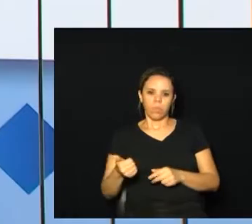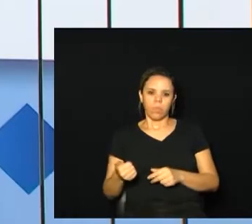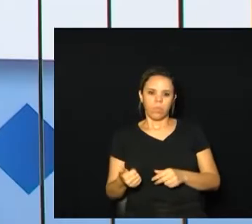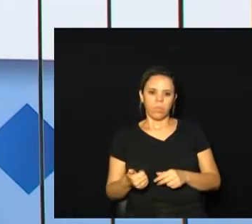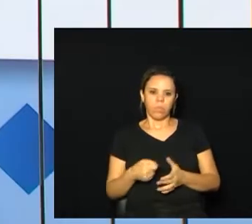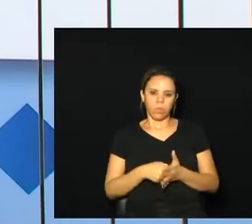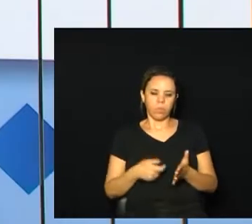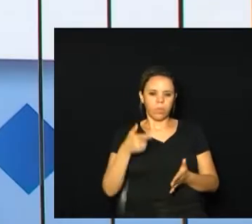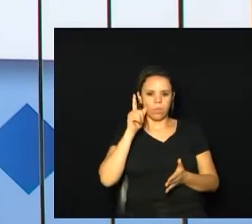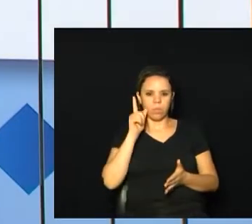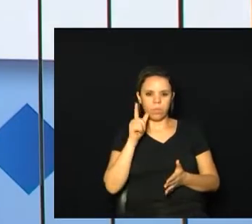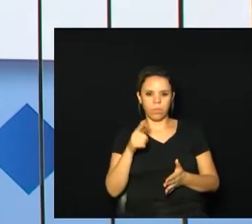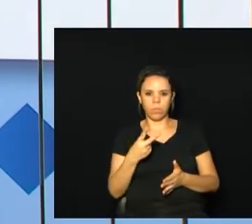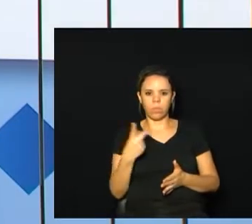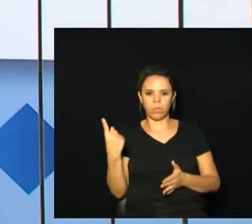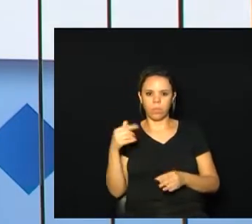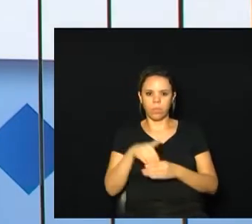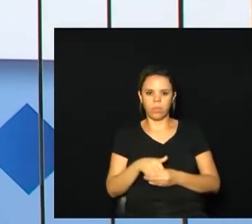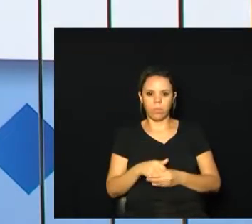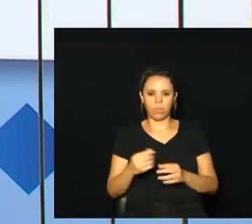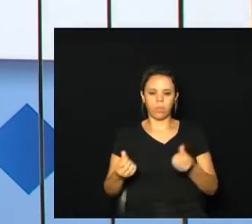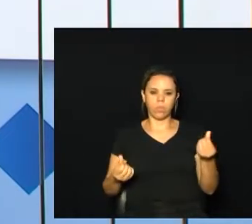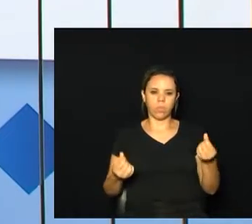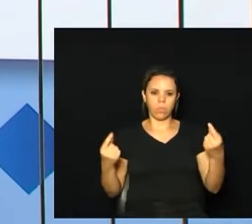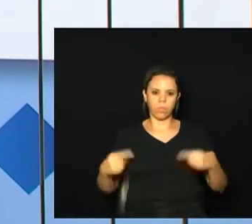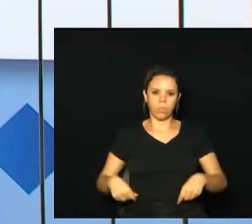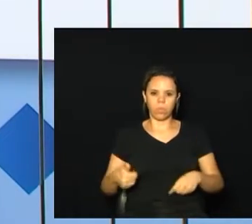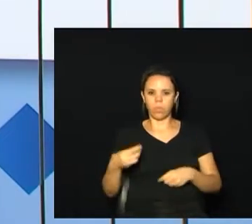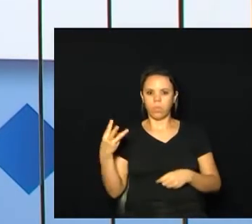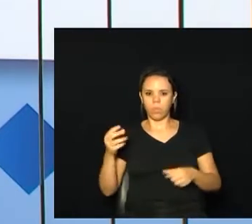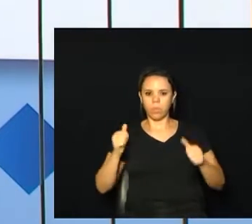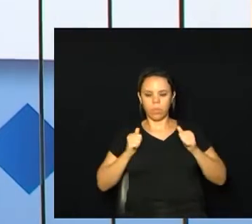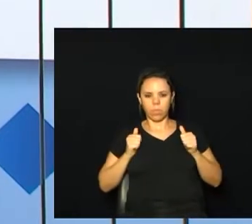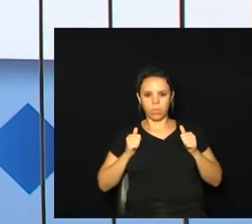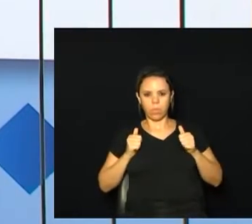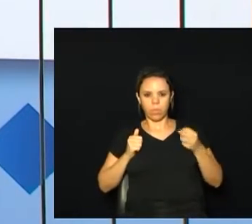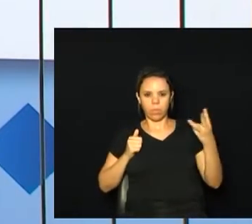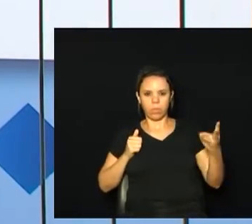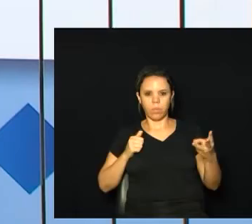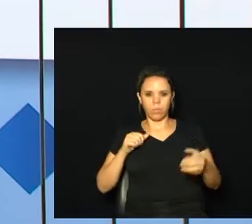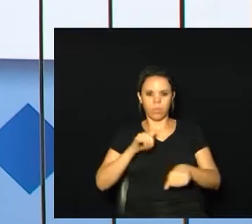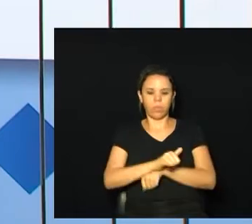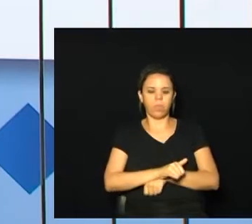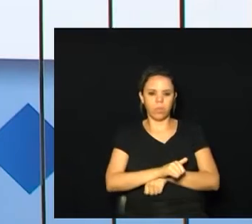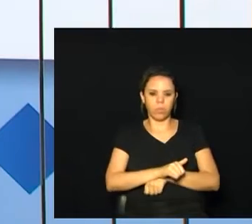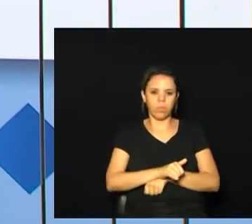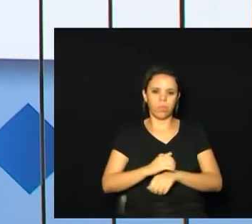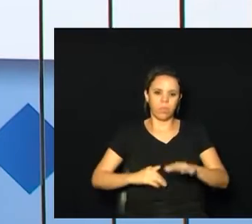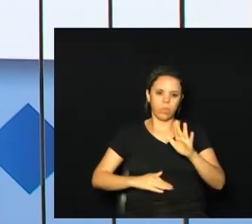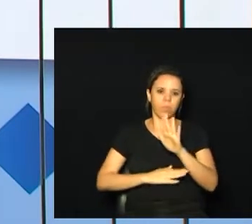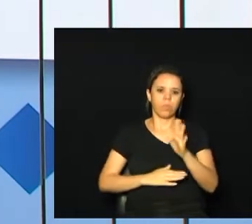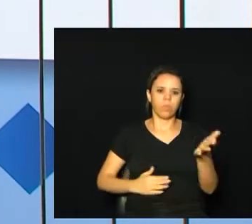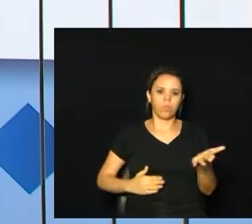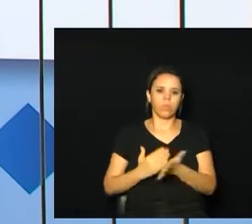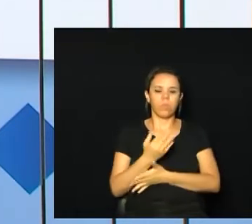da pauta. E ontem, por 21 votos a 6, com 3 abstenções e 3 ausências, a Câmara